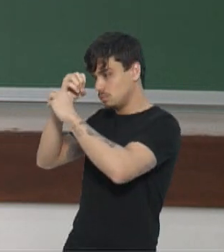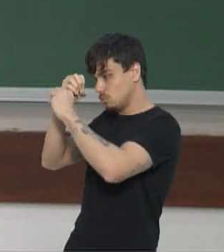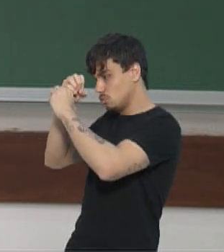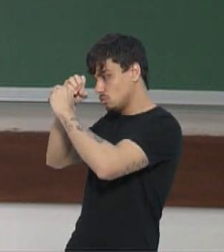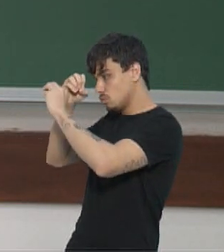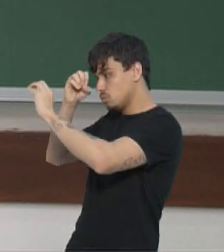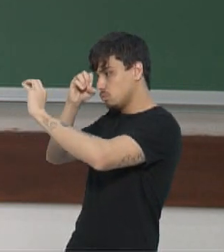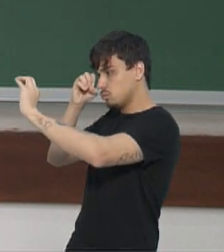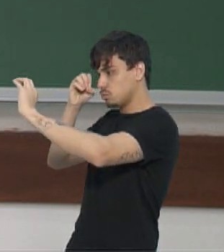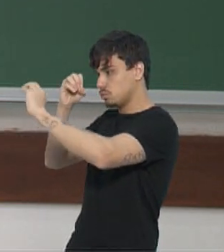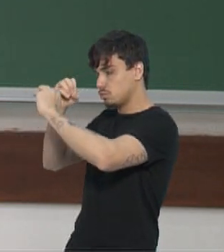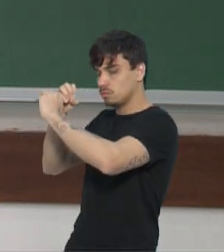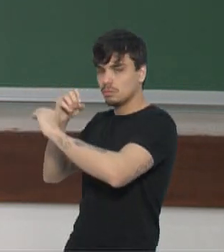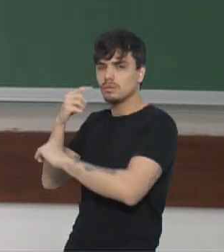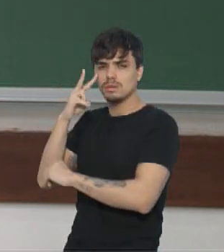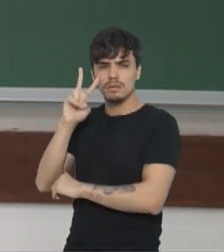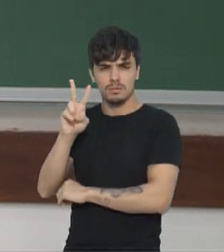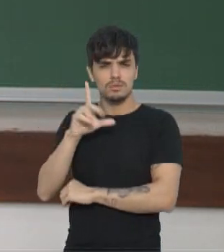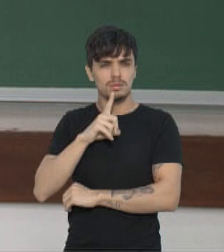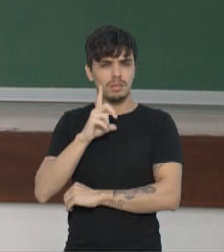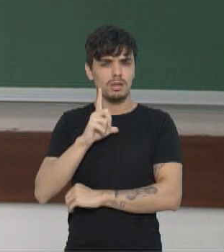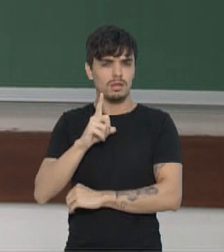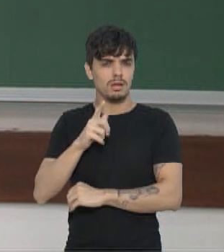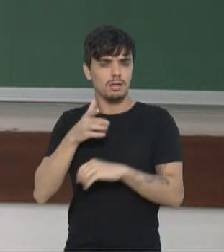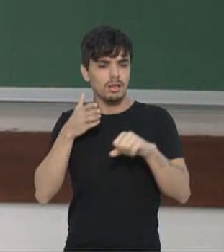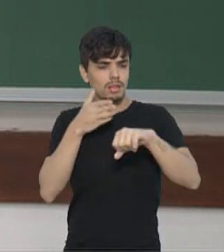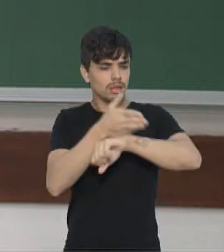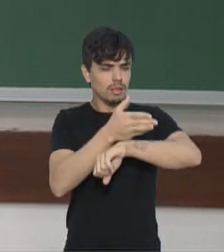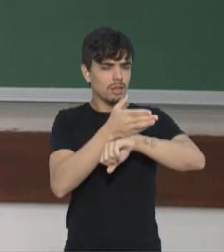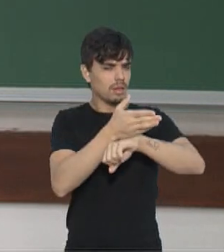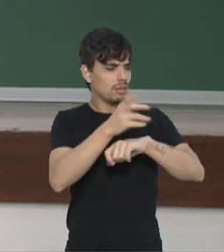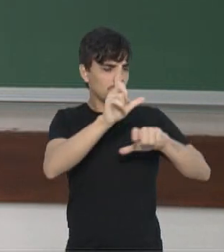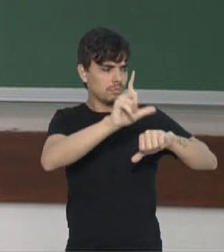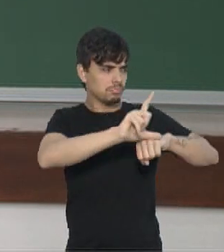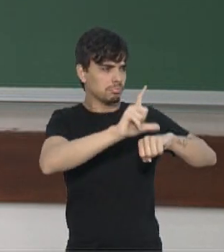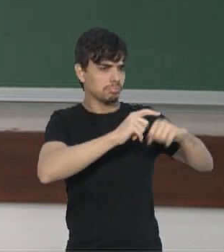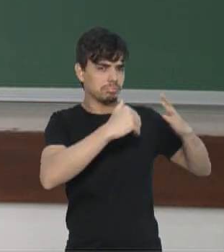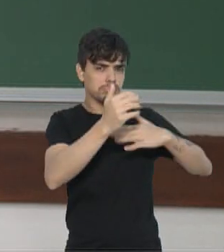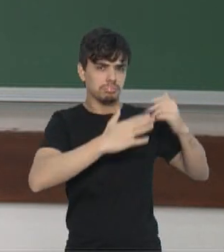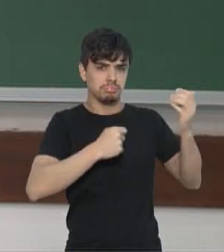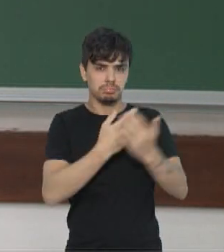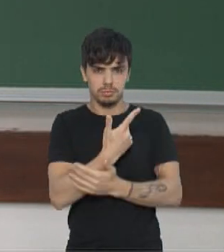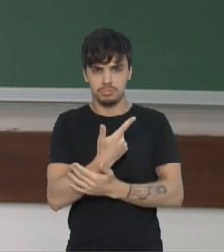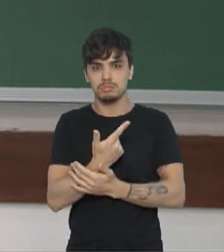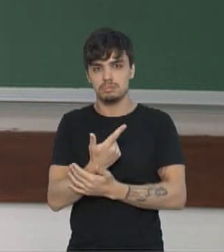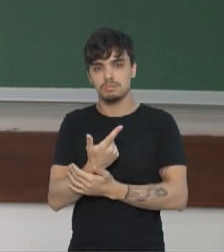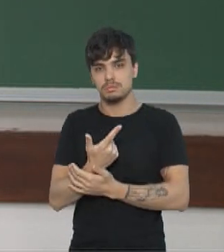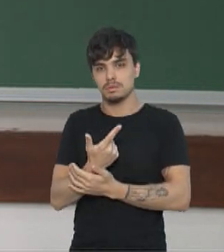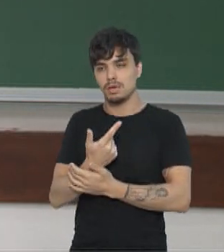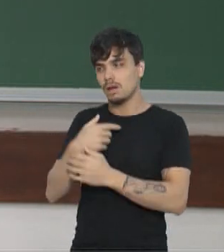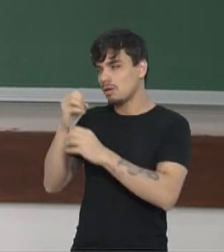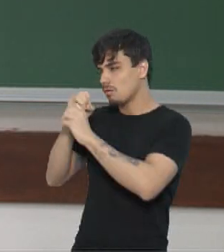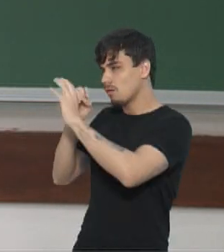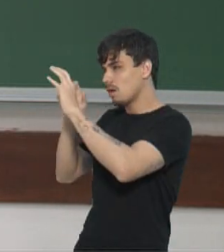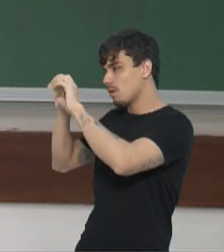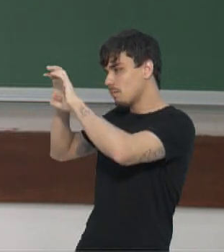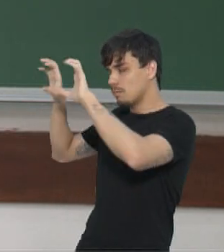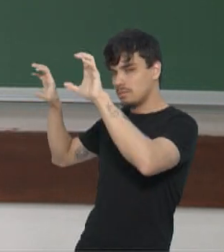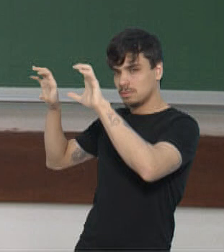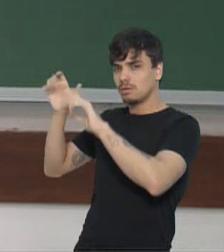O telescópio que hoje você consegue entrar numa lojinha qualquer e pegar um telescópio e olhar para o